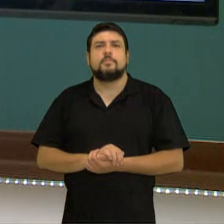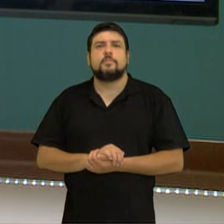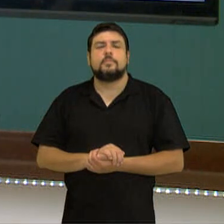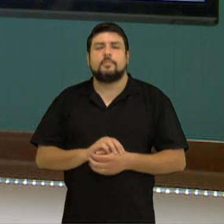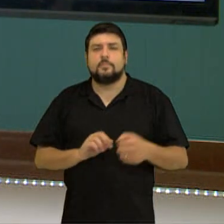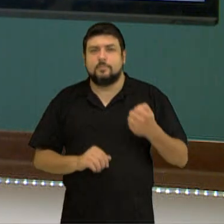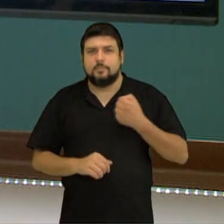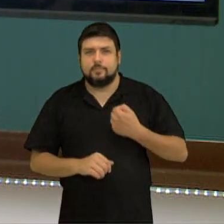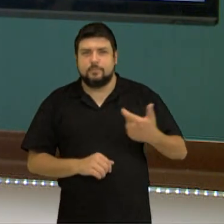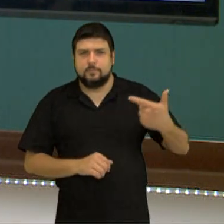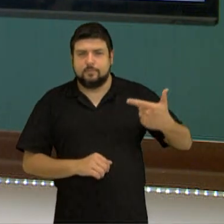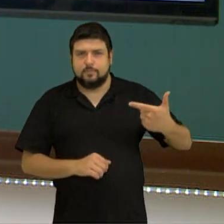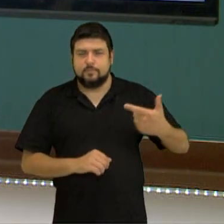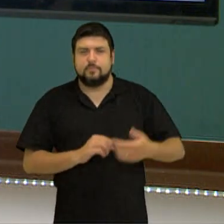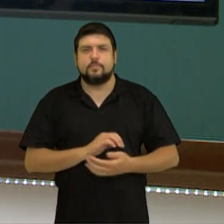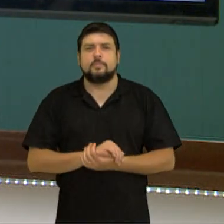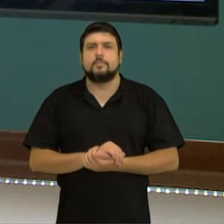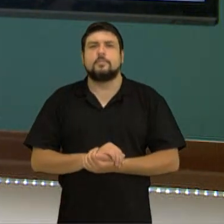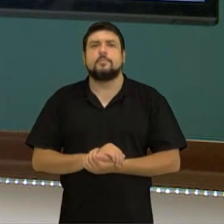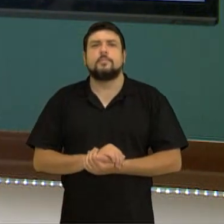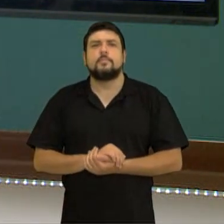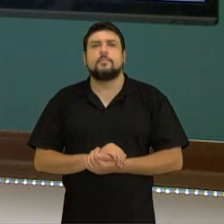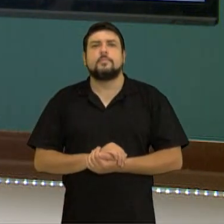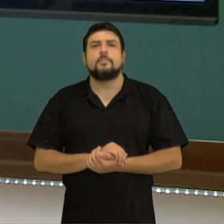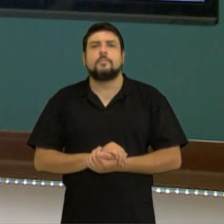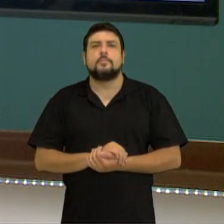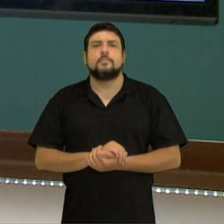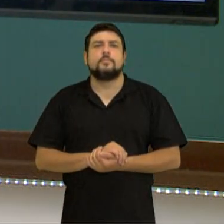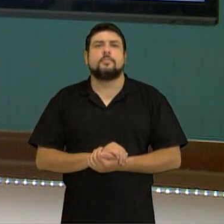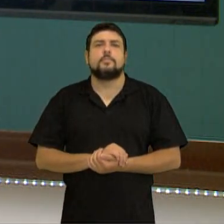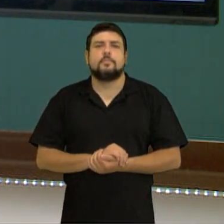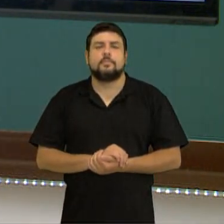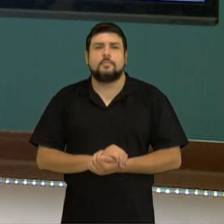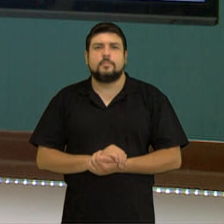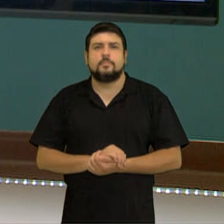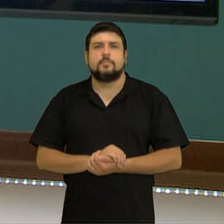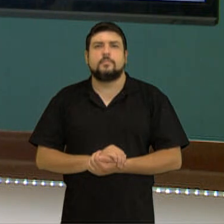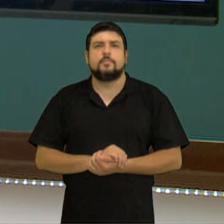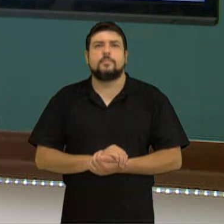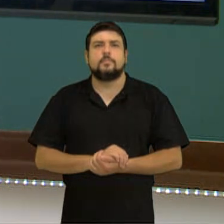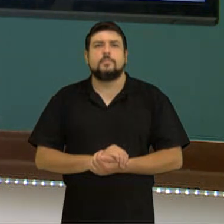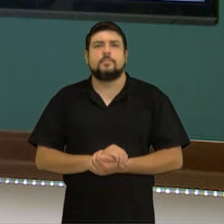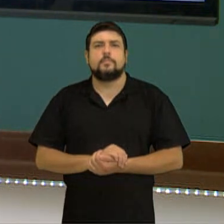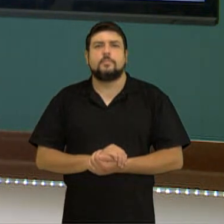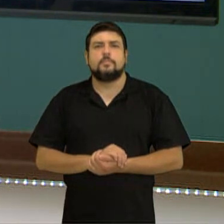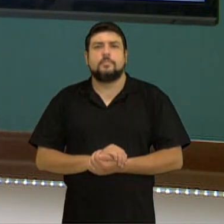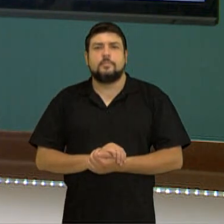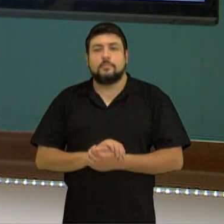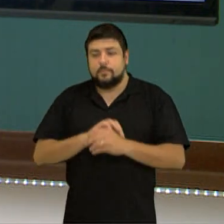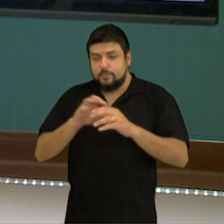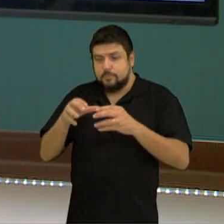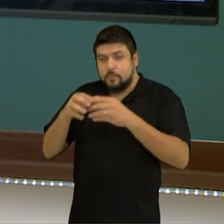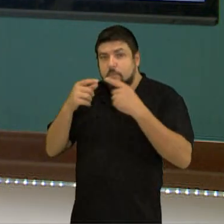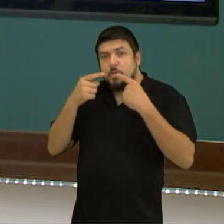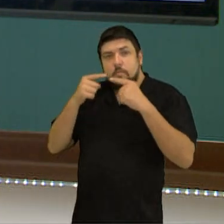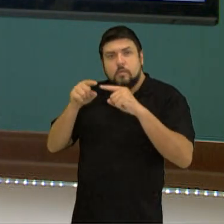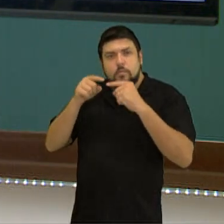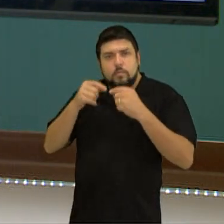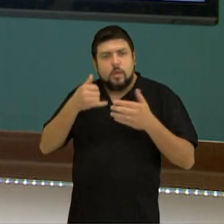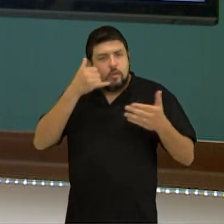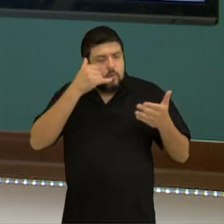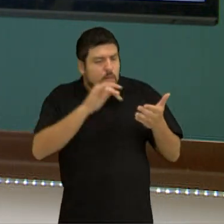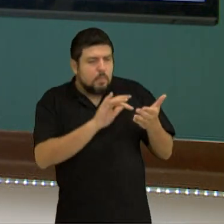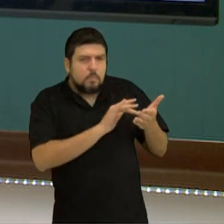número 2, what musicians turn their cell phones into musical instruments? Os músicos, eles transformam seus celulares em